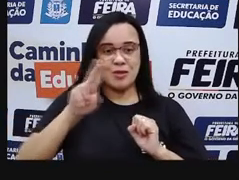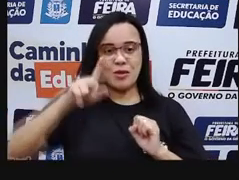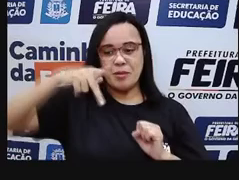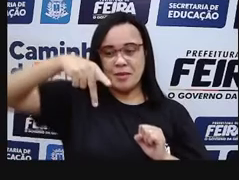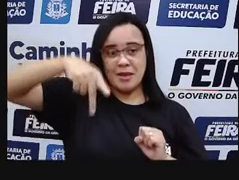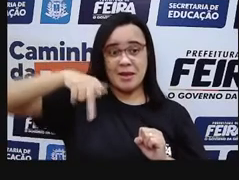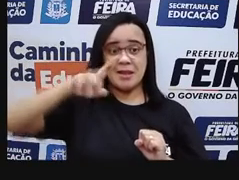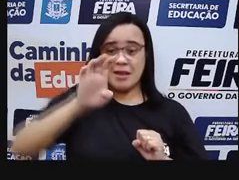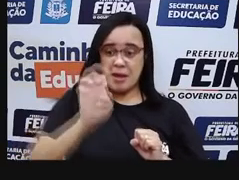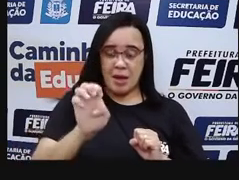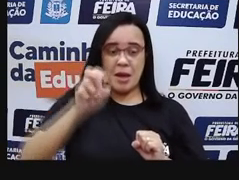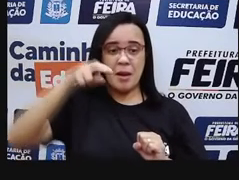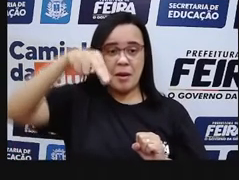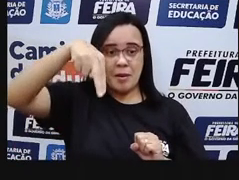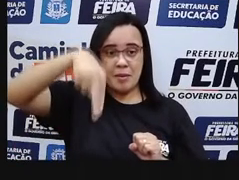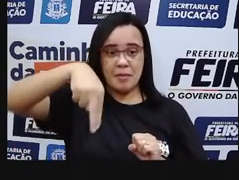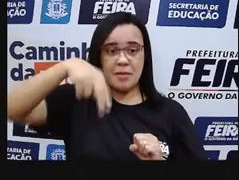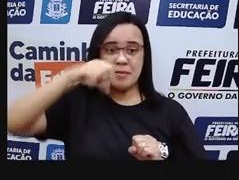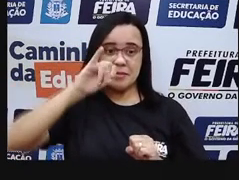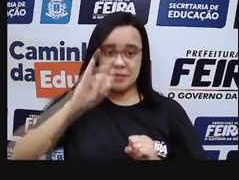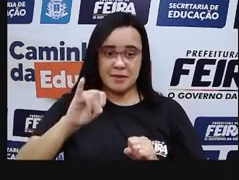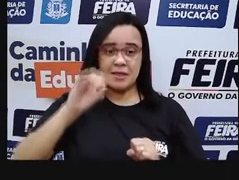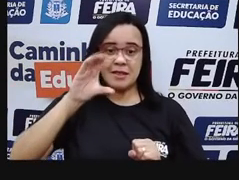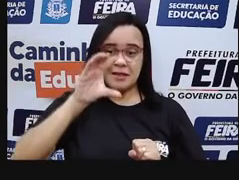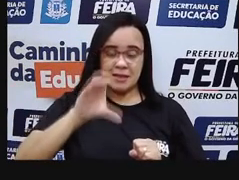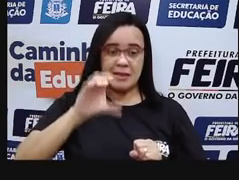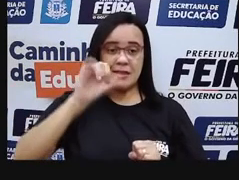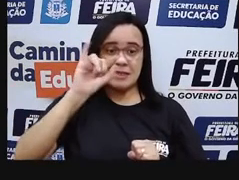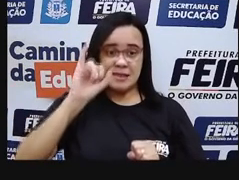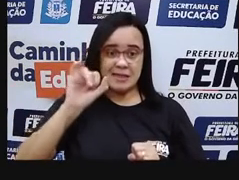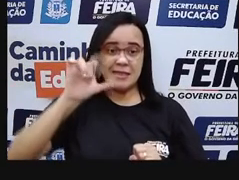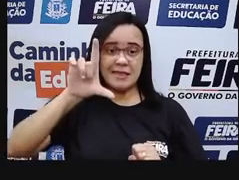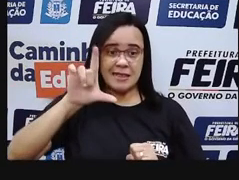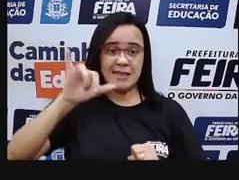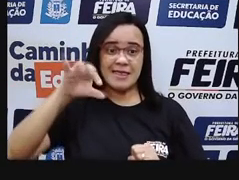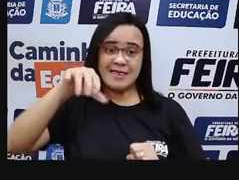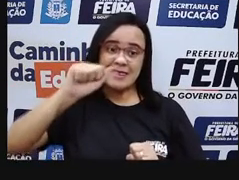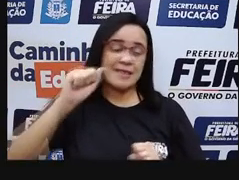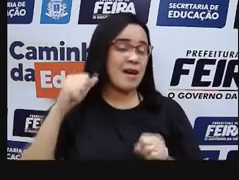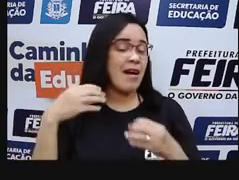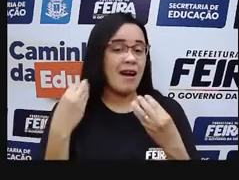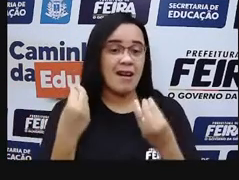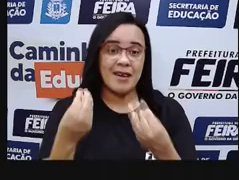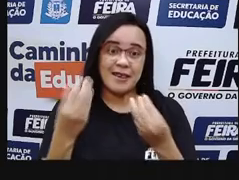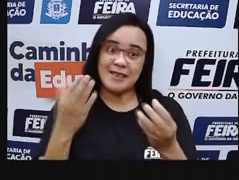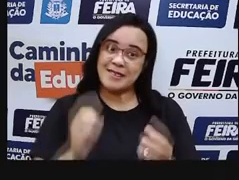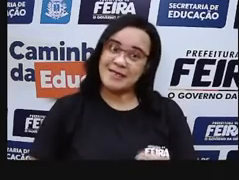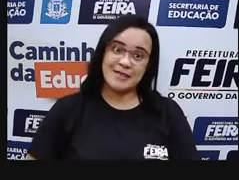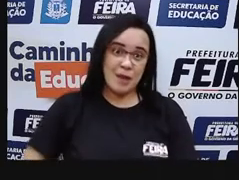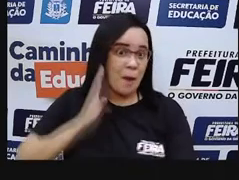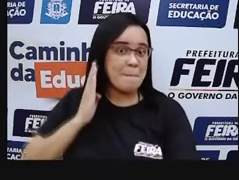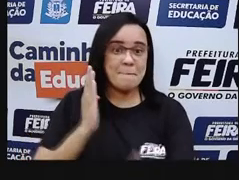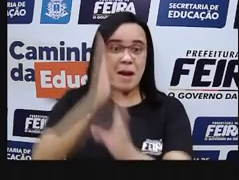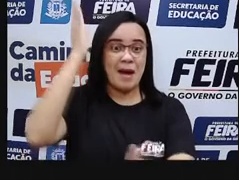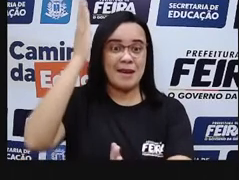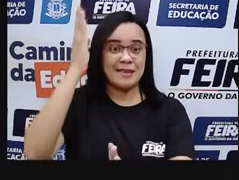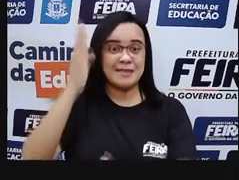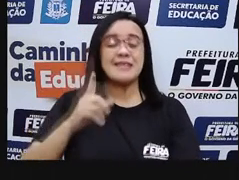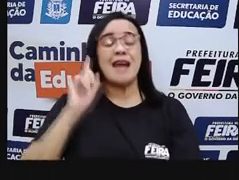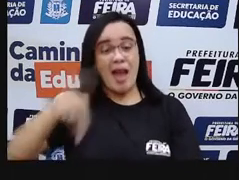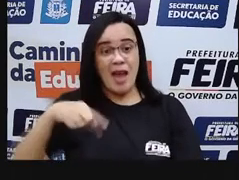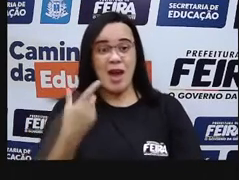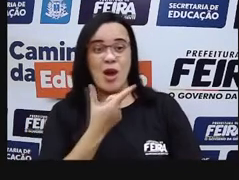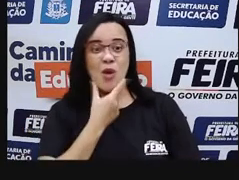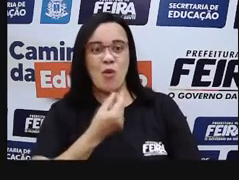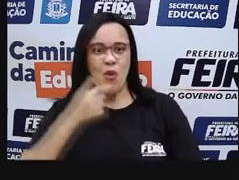primeiro antibiótico né que nós é descobrimos Nós seres humanos desse descobrimos tá